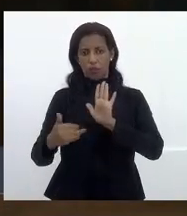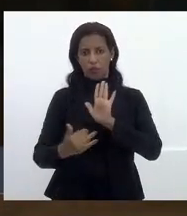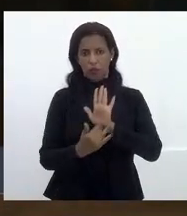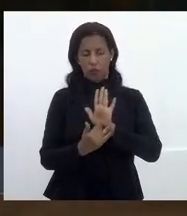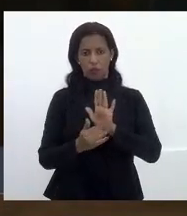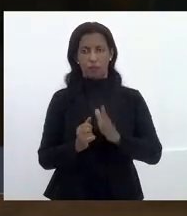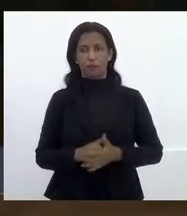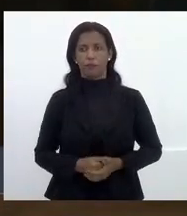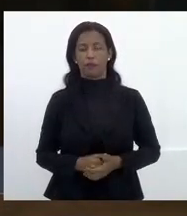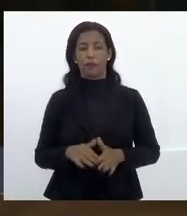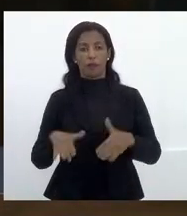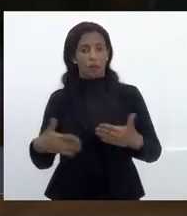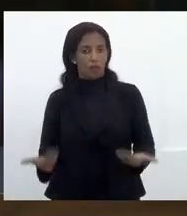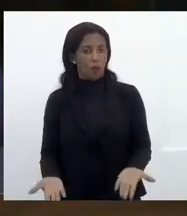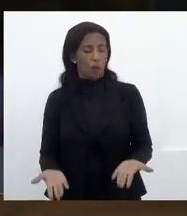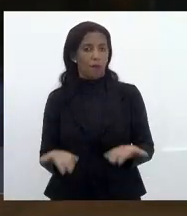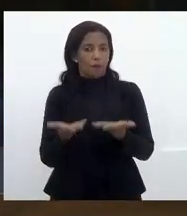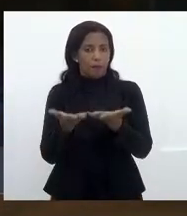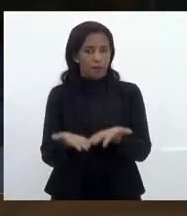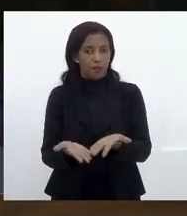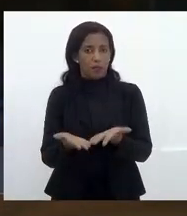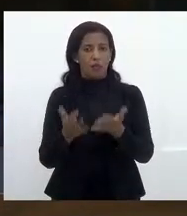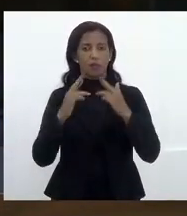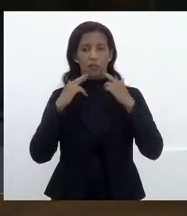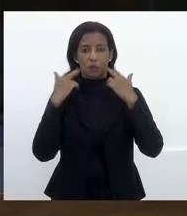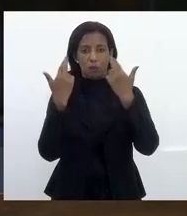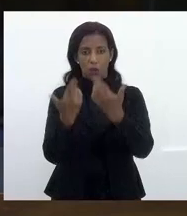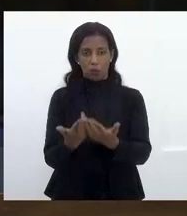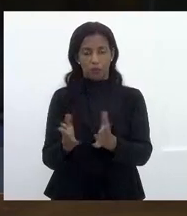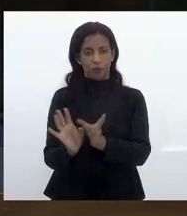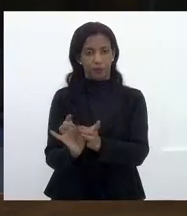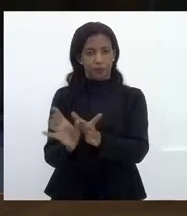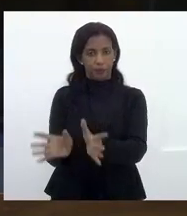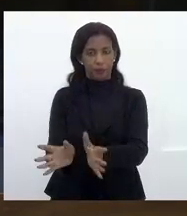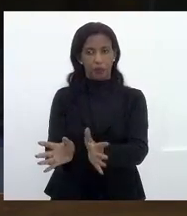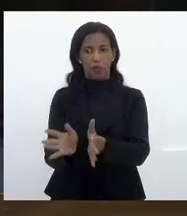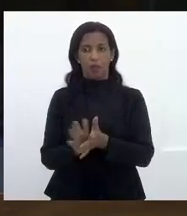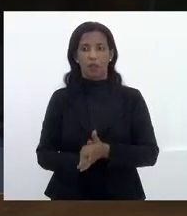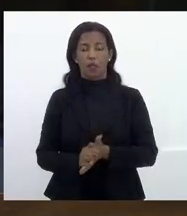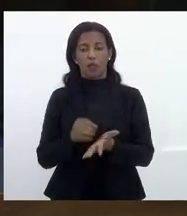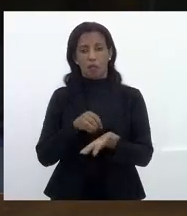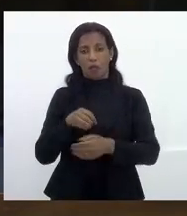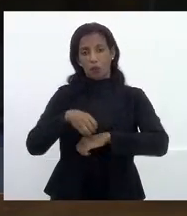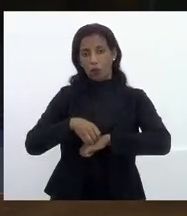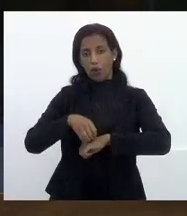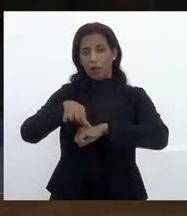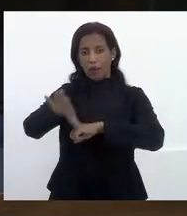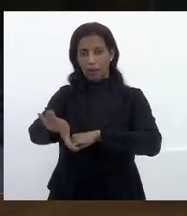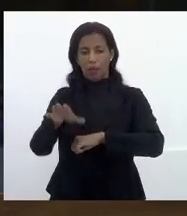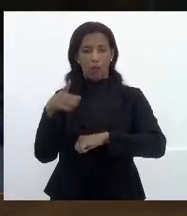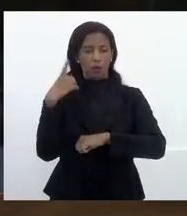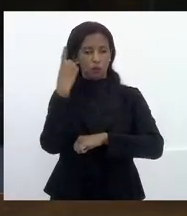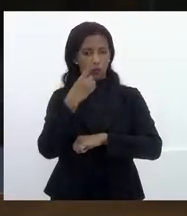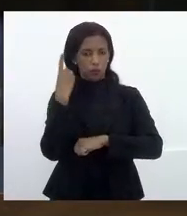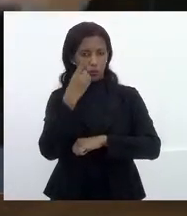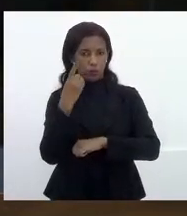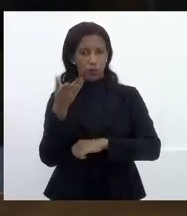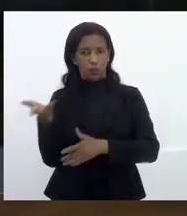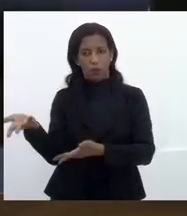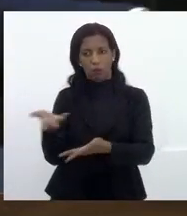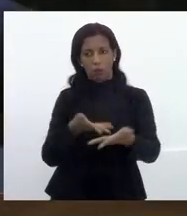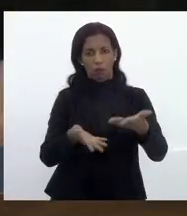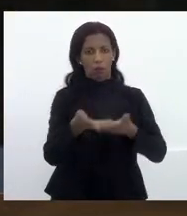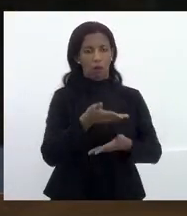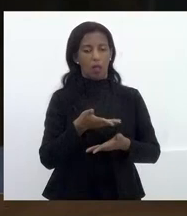Então apesar de não ser uma audiência deliberativa eu vou encaminhar para os seus deputados para que a gente faça